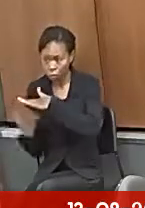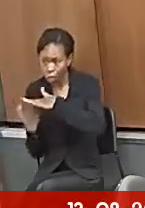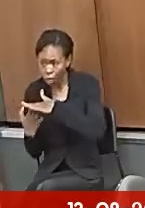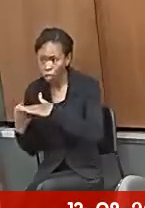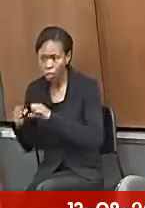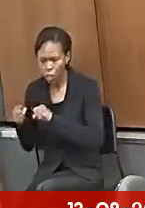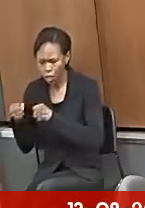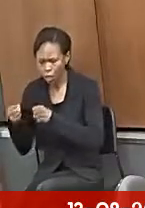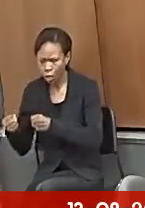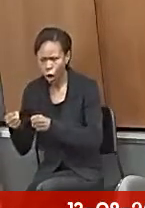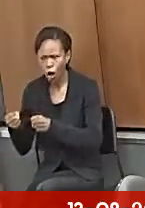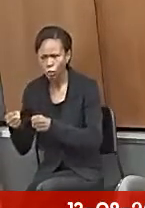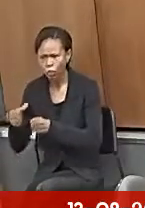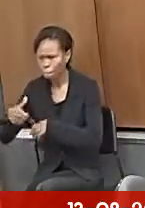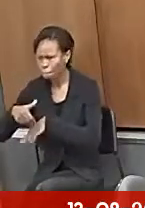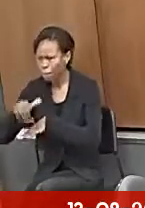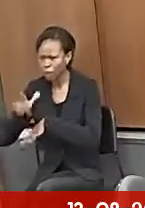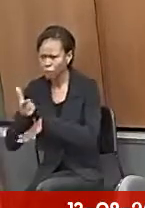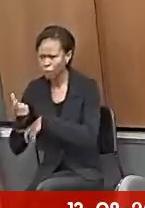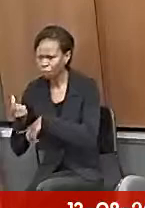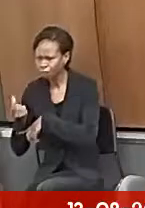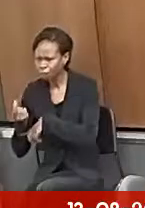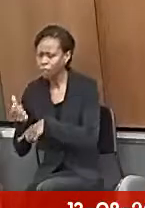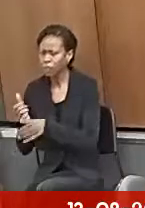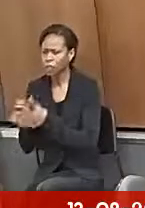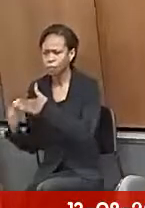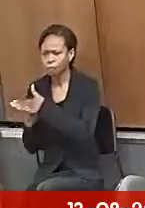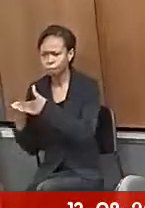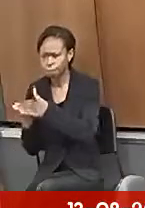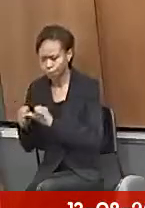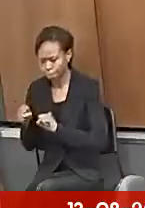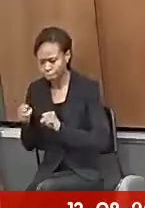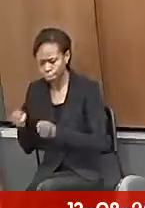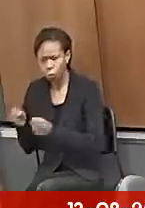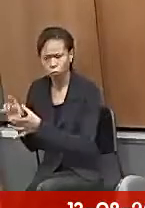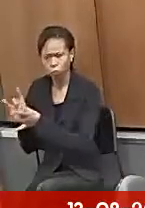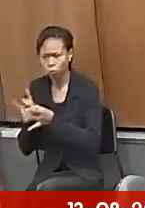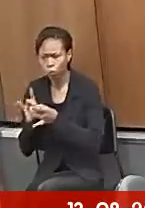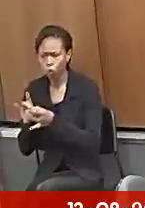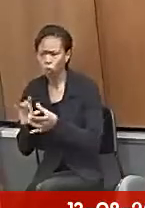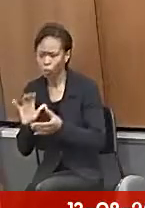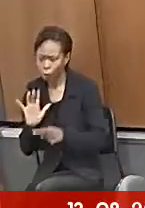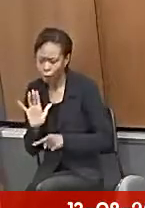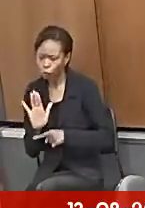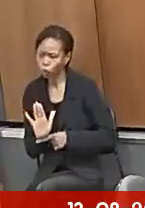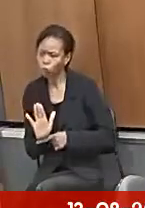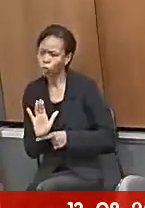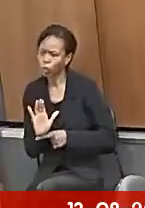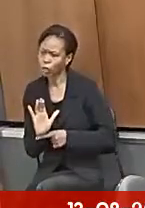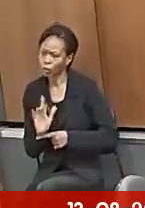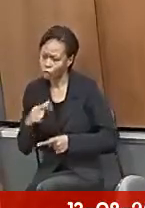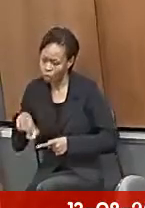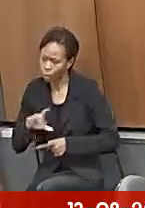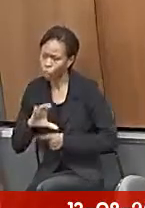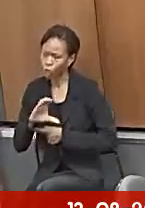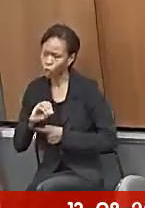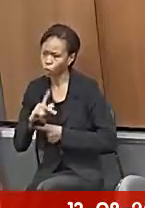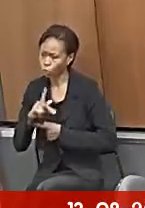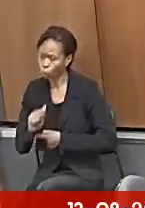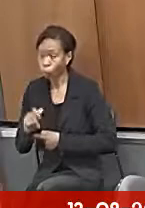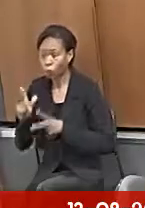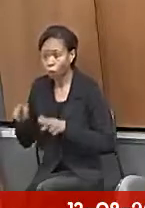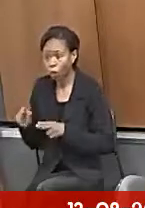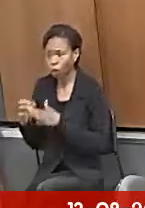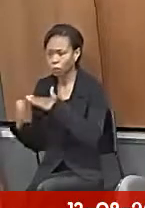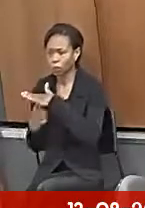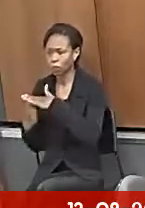forças mais 20 empresas somam forças no patrocínio apoio essa copa empresas como a cnh é uma